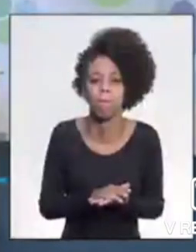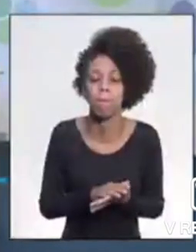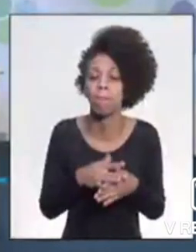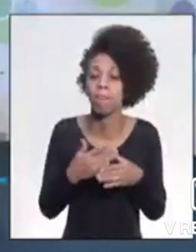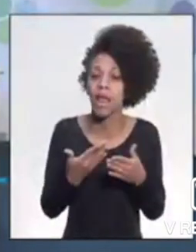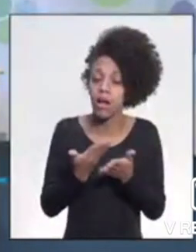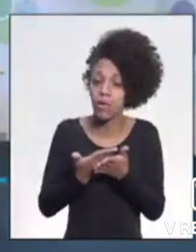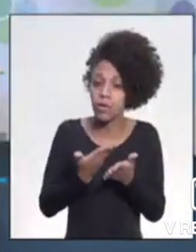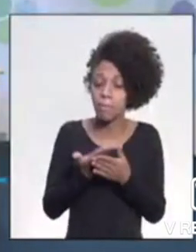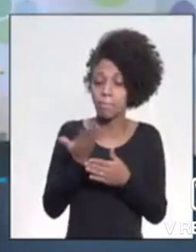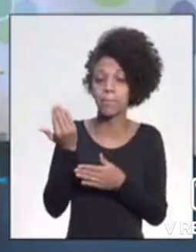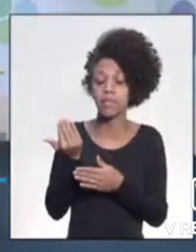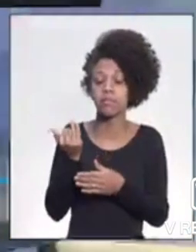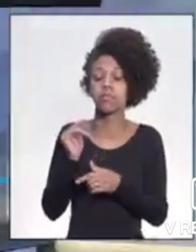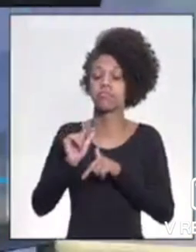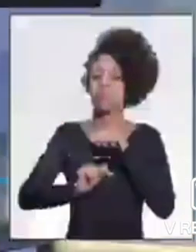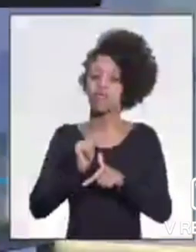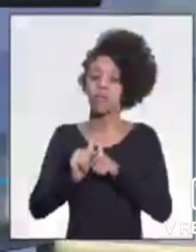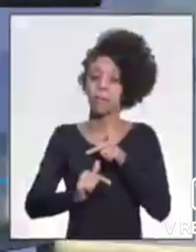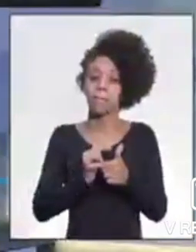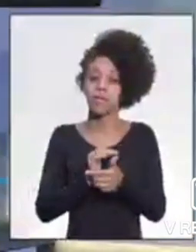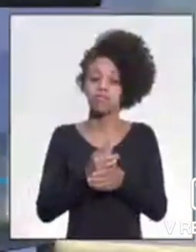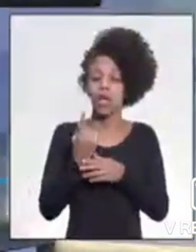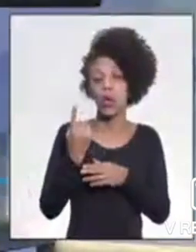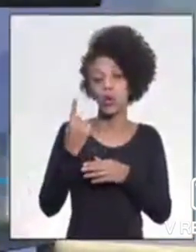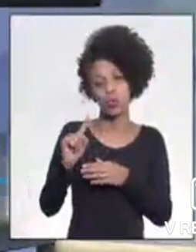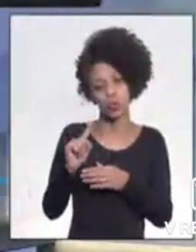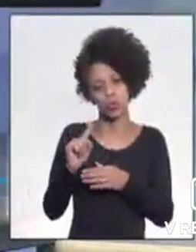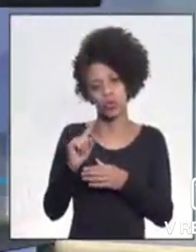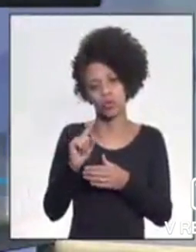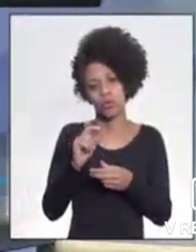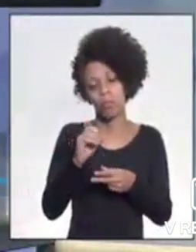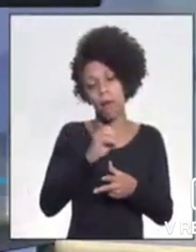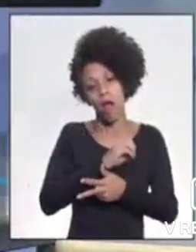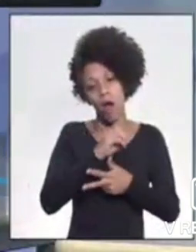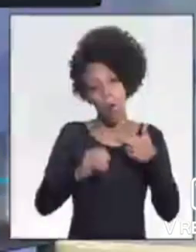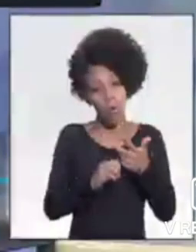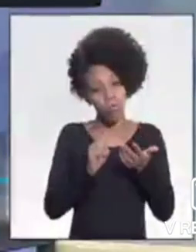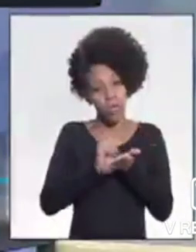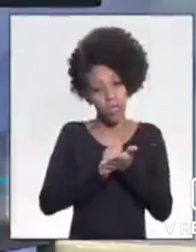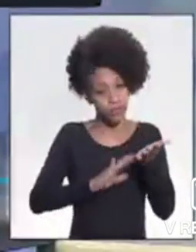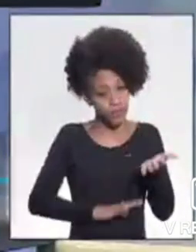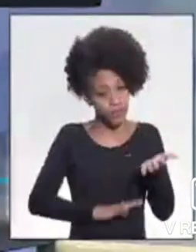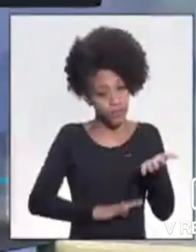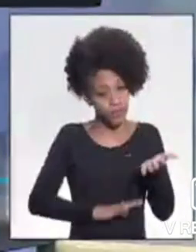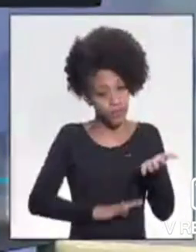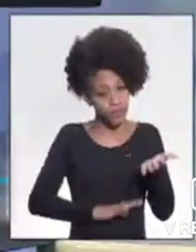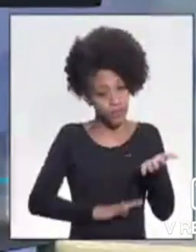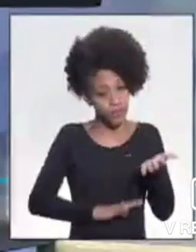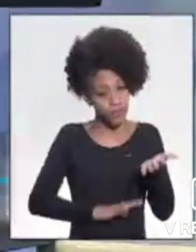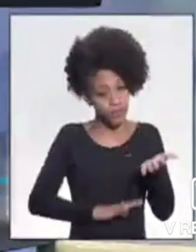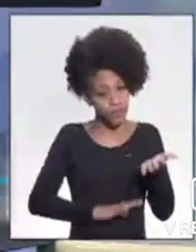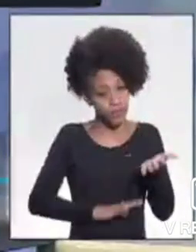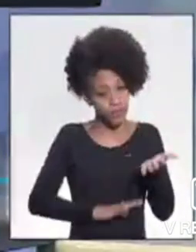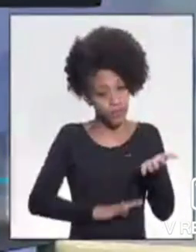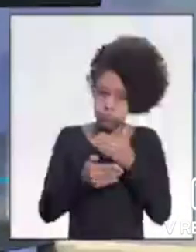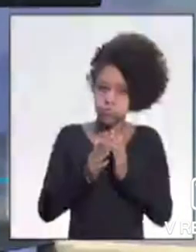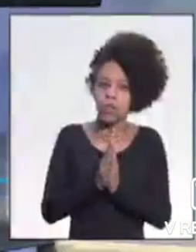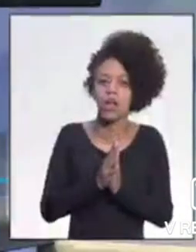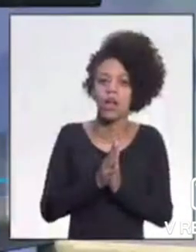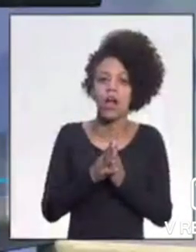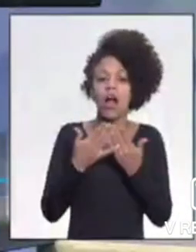Na aula passada, nós trabalhamos na última parte da aula um exercício do Enem. E lá na nosso PowerPoint, né, nossa